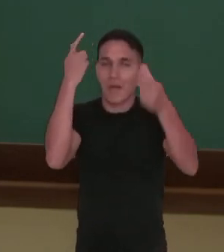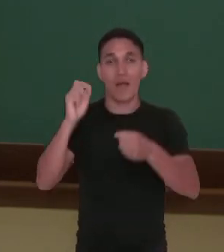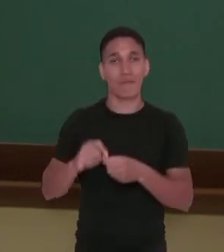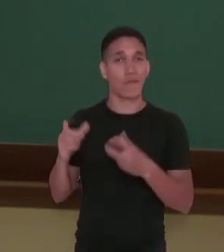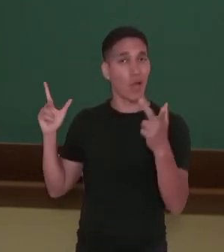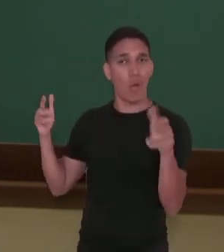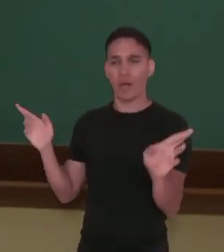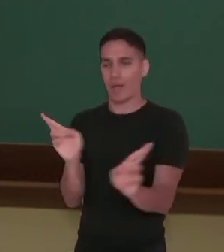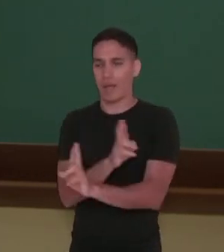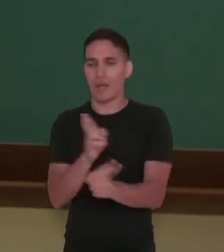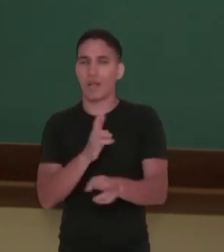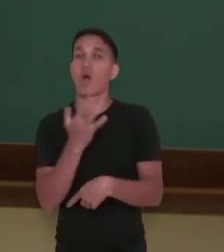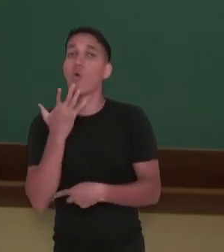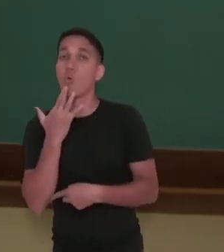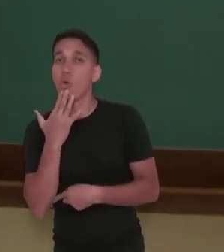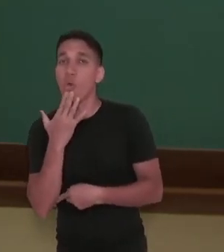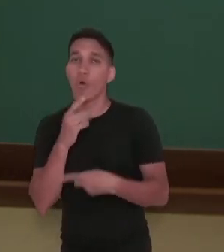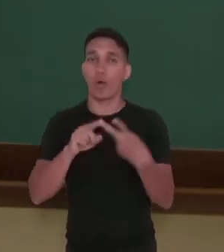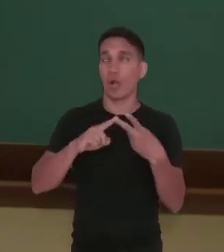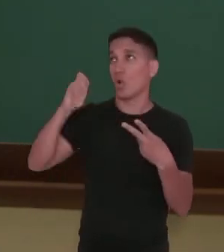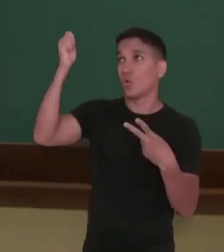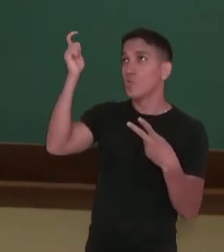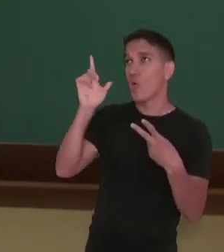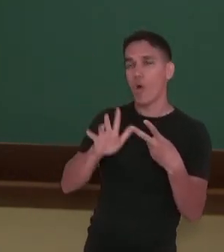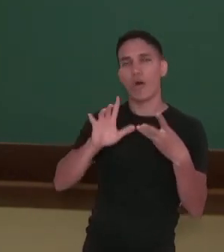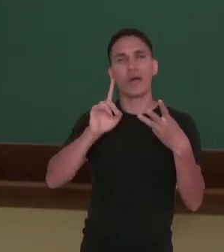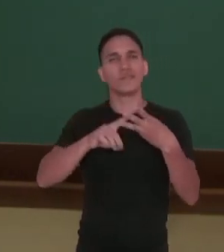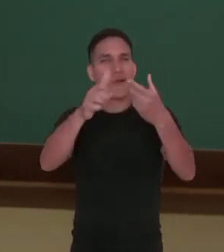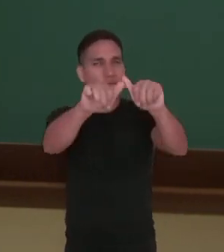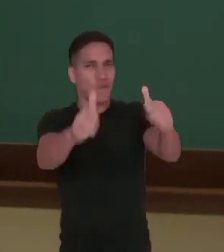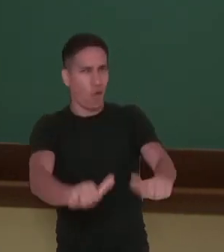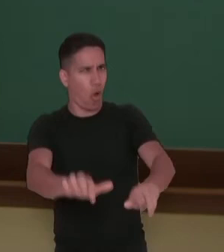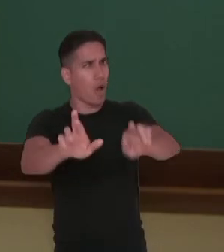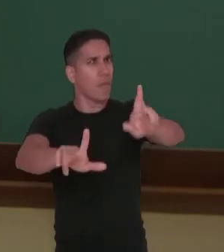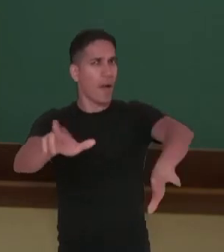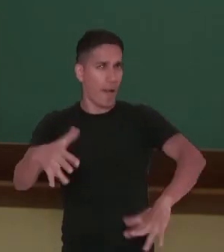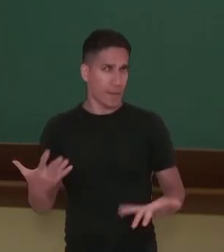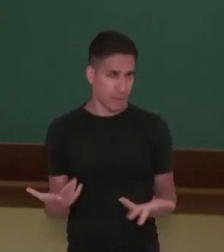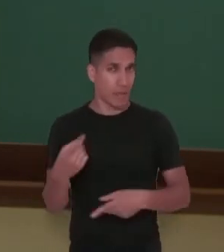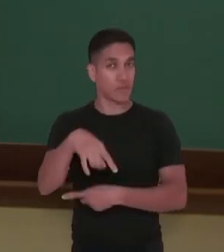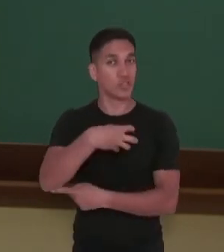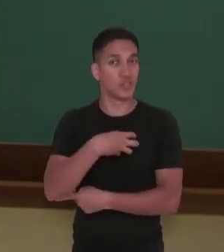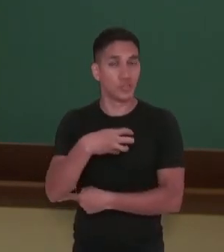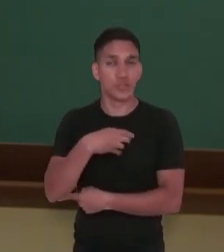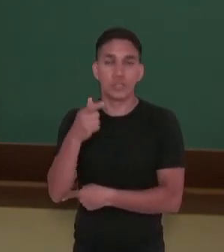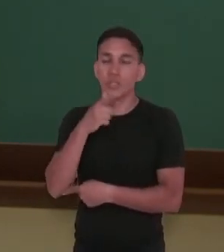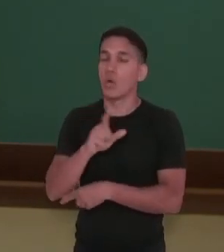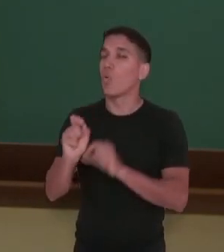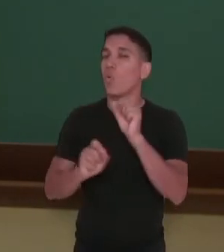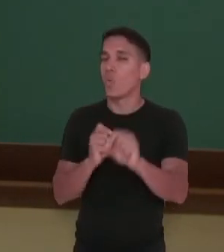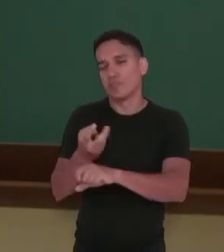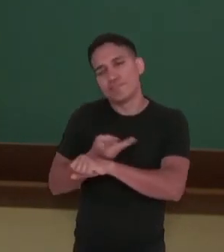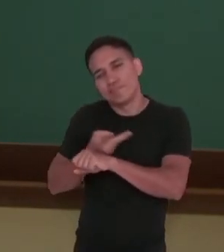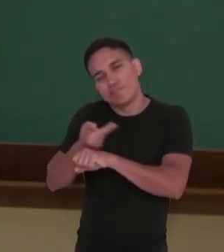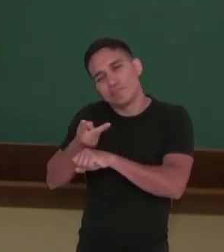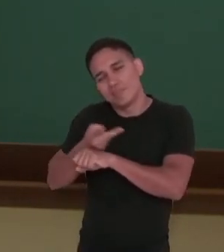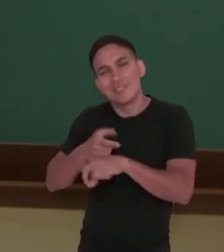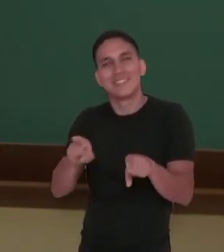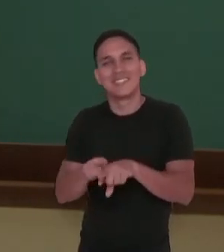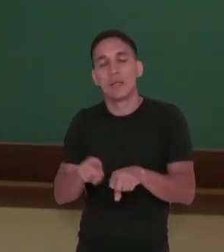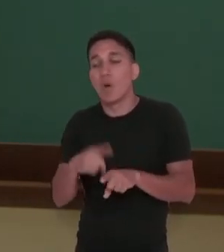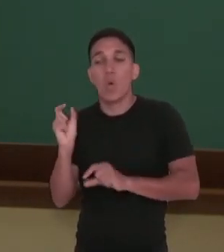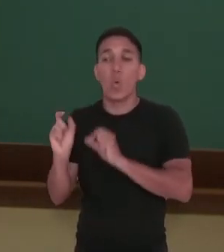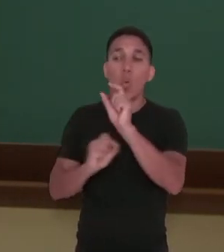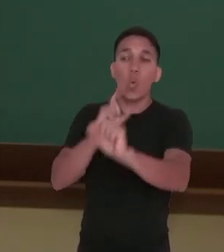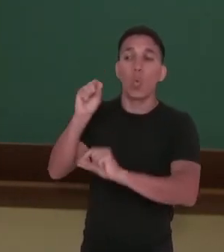essa relação de cor, luz, formas, talvez criando, buscando referências